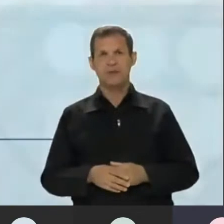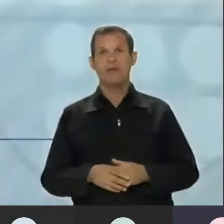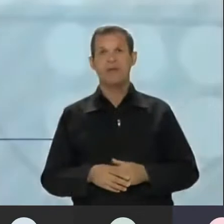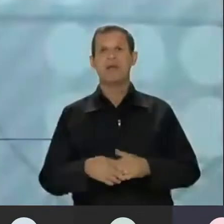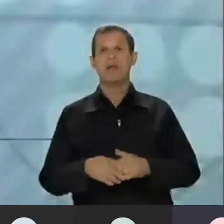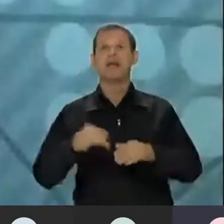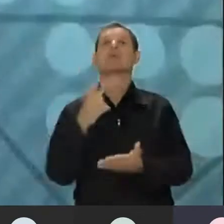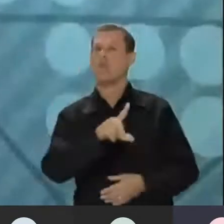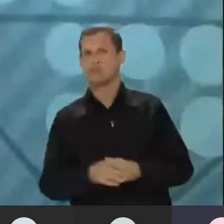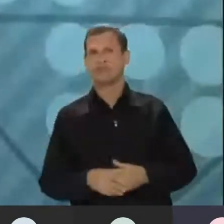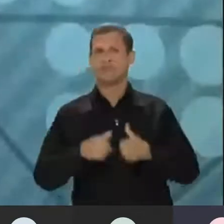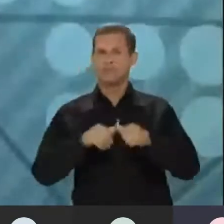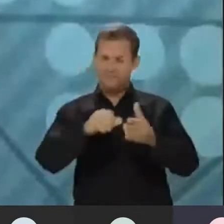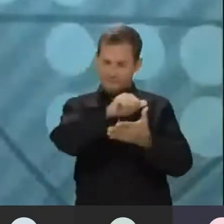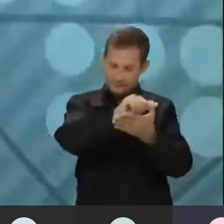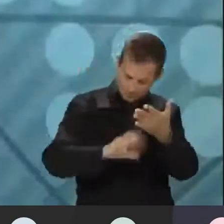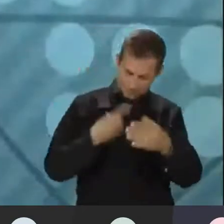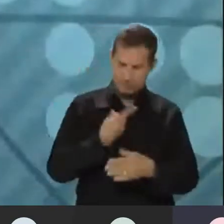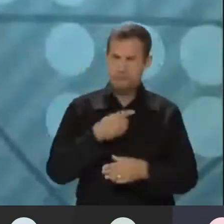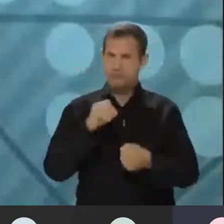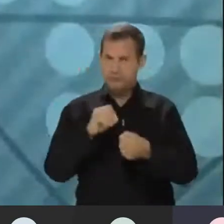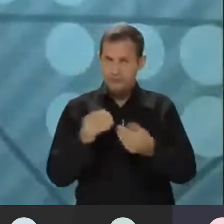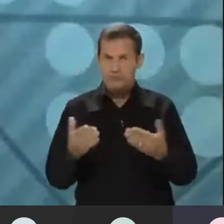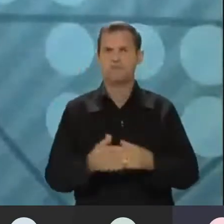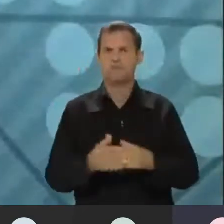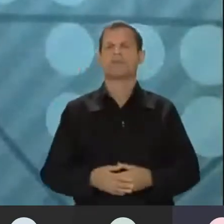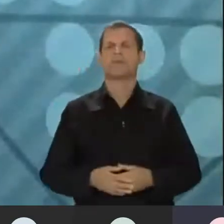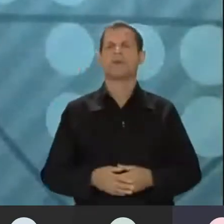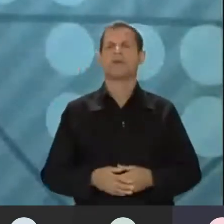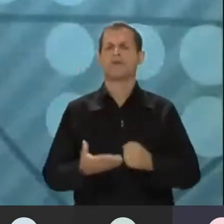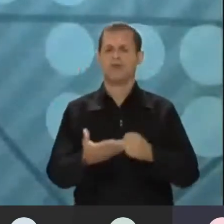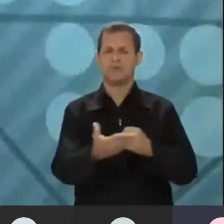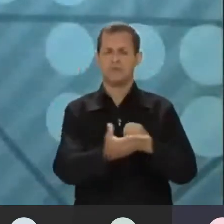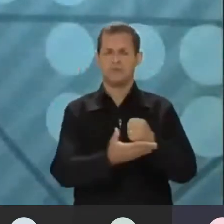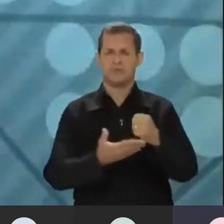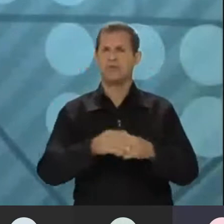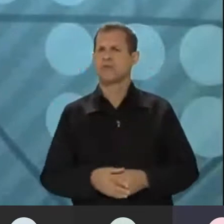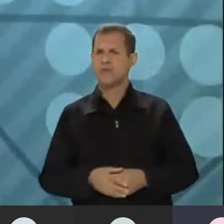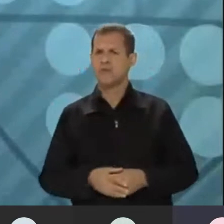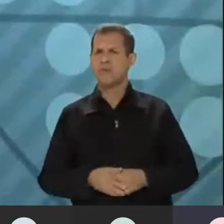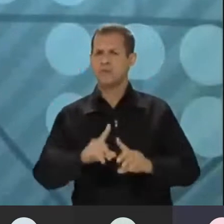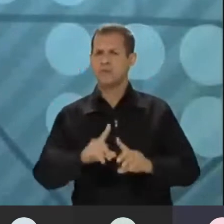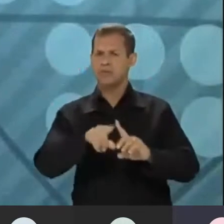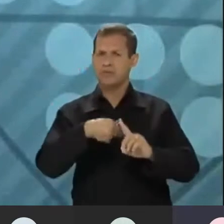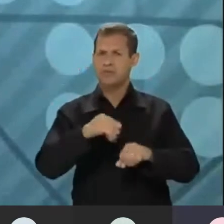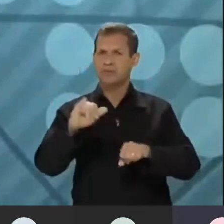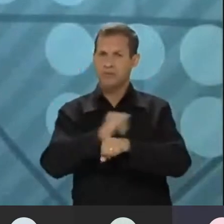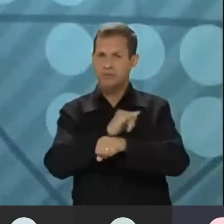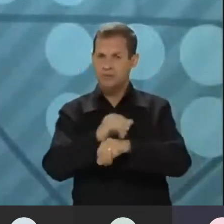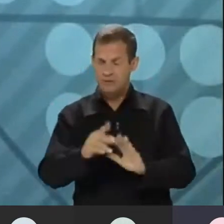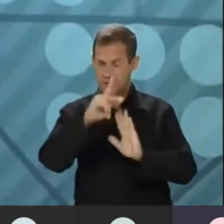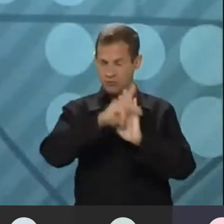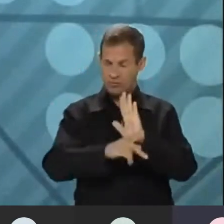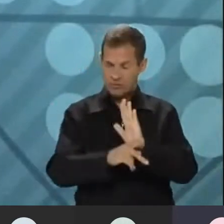isso é importante, novamente, esses exercícios que nós estamos realizando são base que vão chegar depois